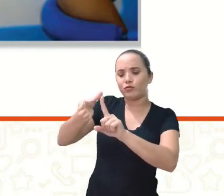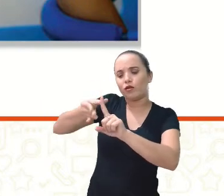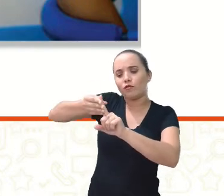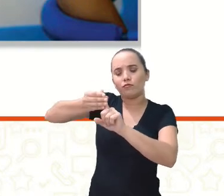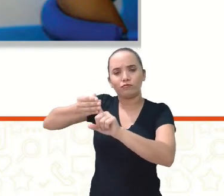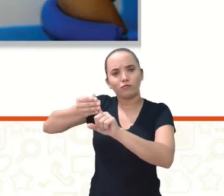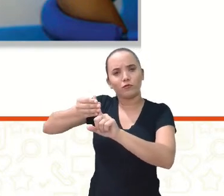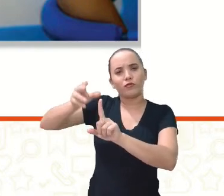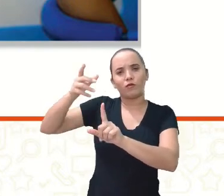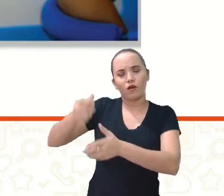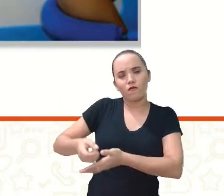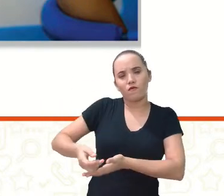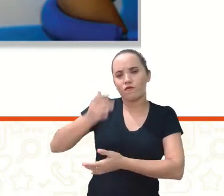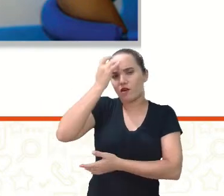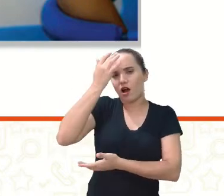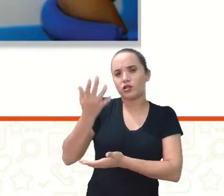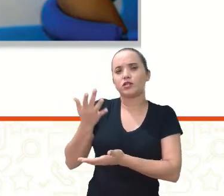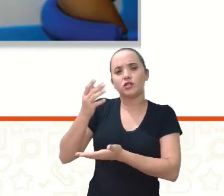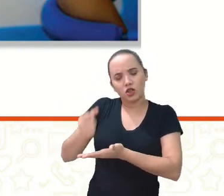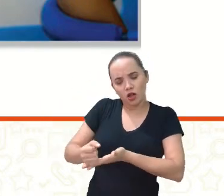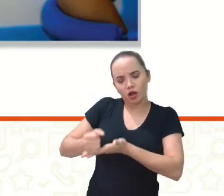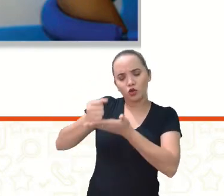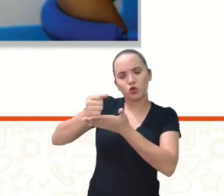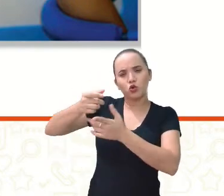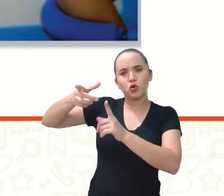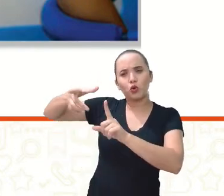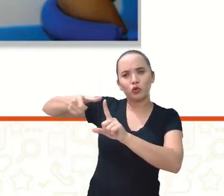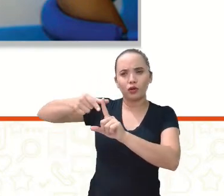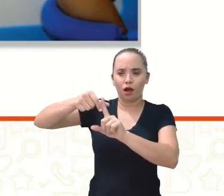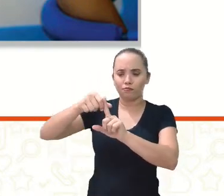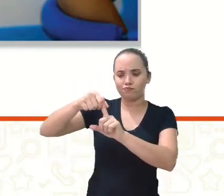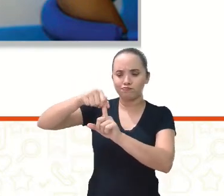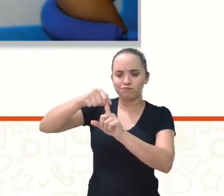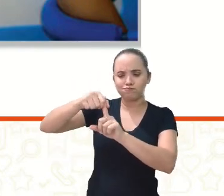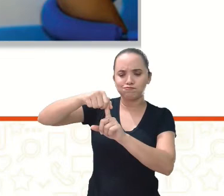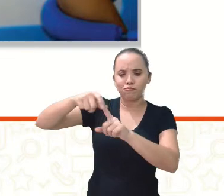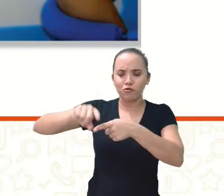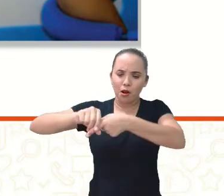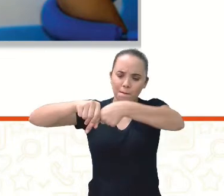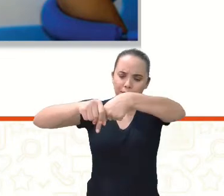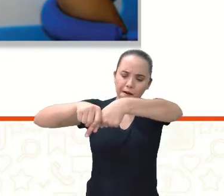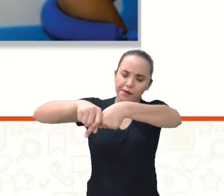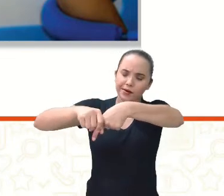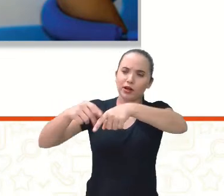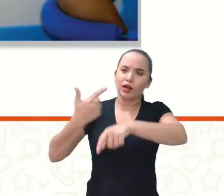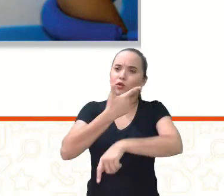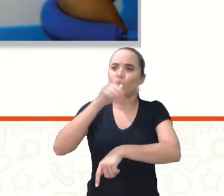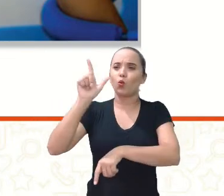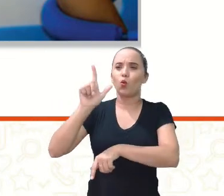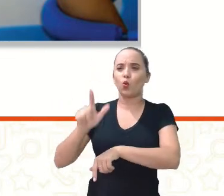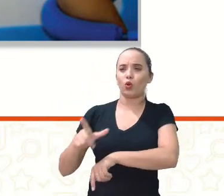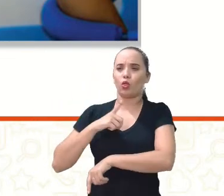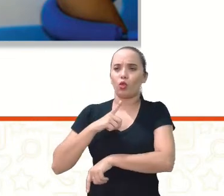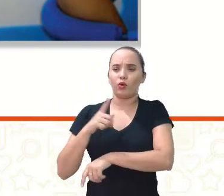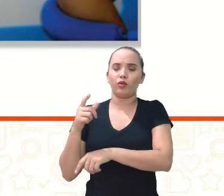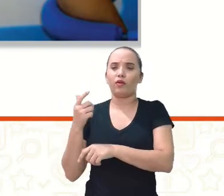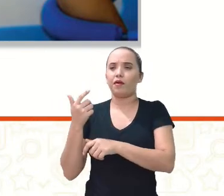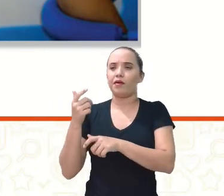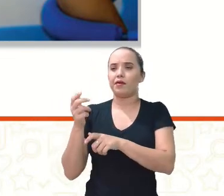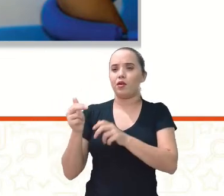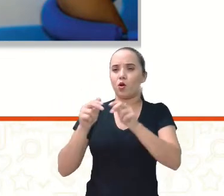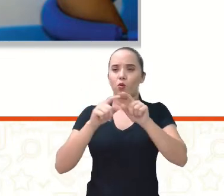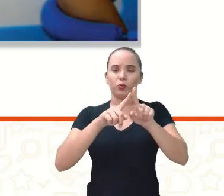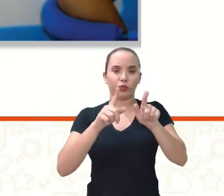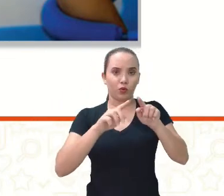para facilitar a pega do estudante nesse lápis. Do outro lado, né, onde tem um desenho de uma